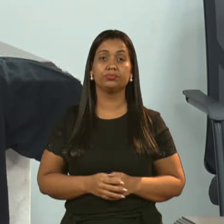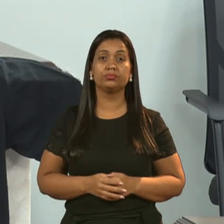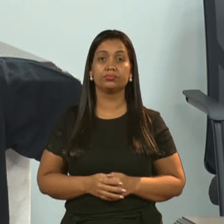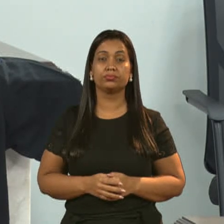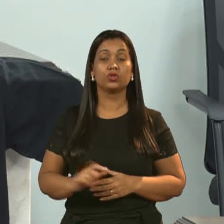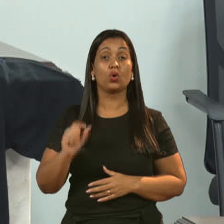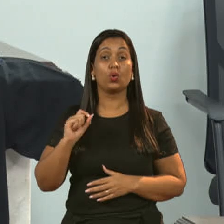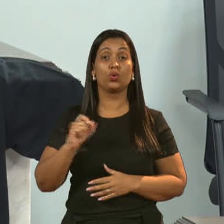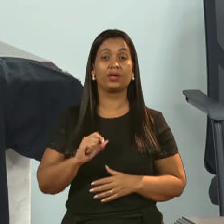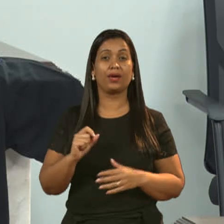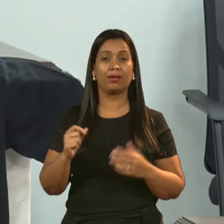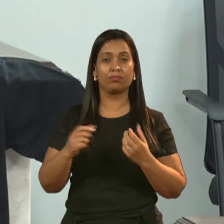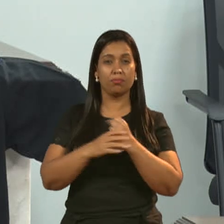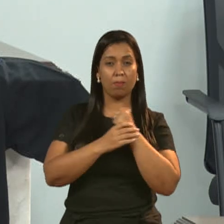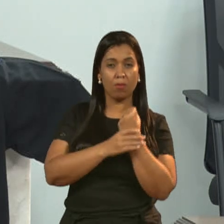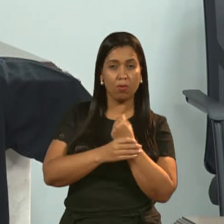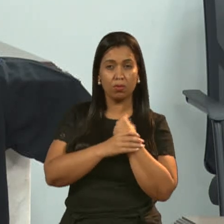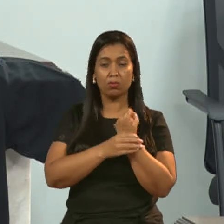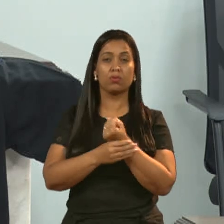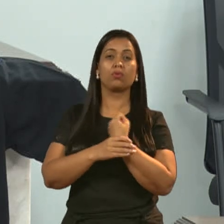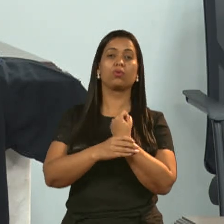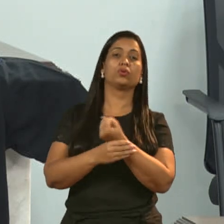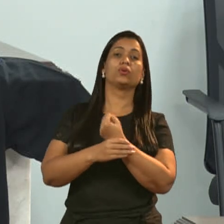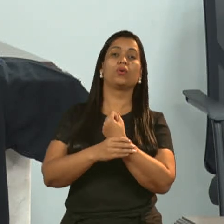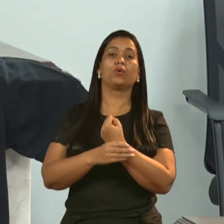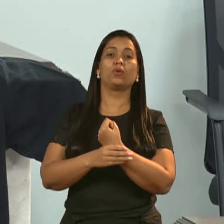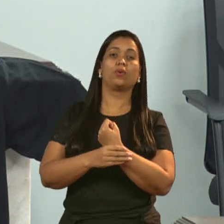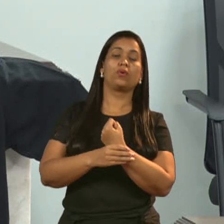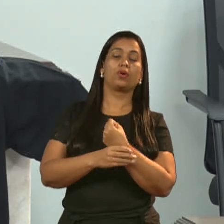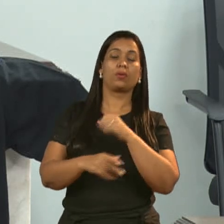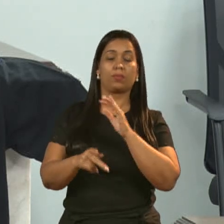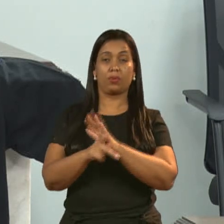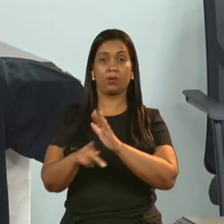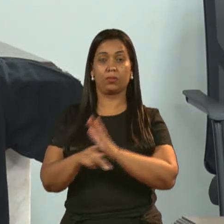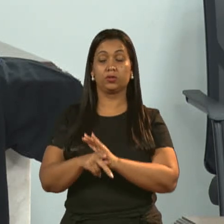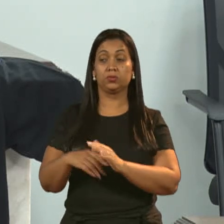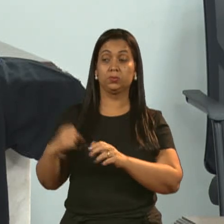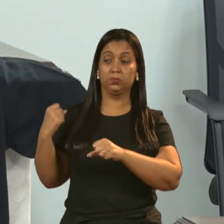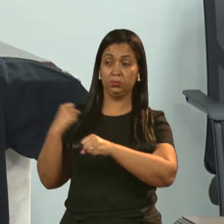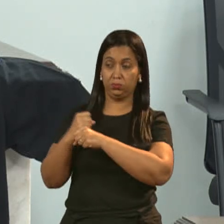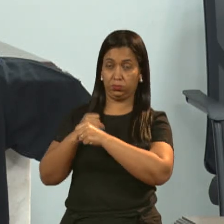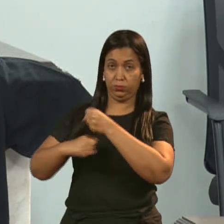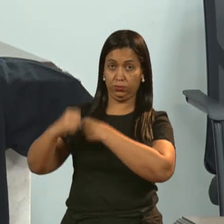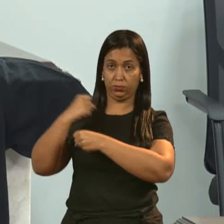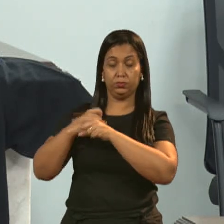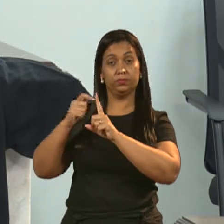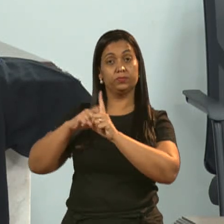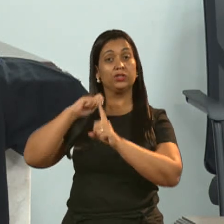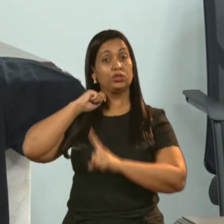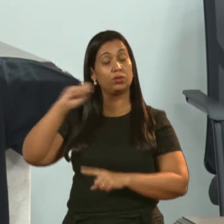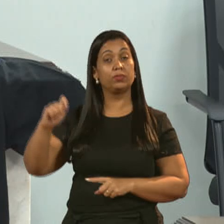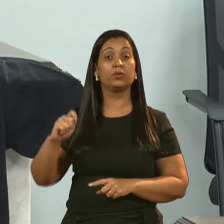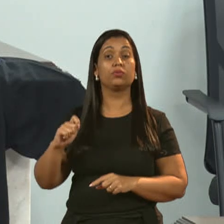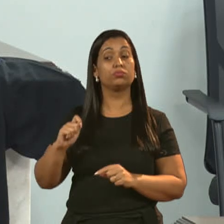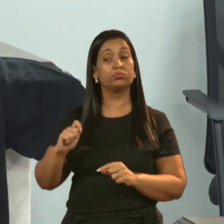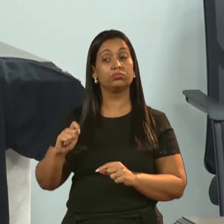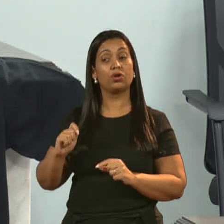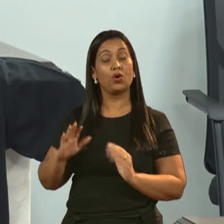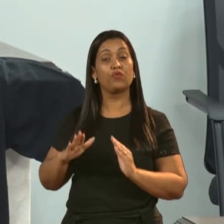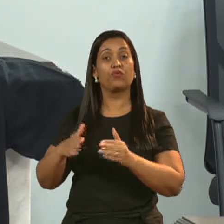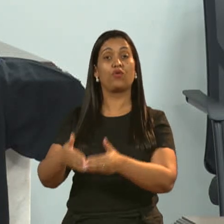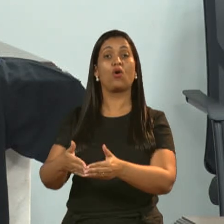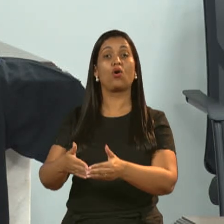função motora e o estado emocional dos parkinsonianos. Nos últimos anos, o mês de abril tem sido dedicado